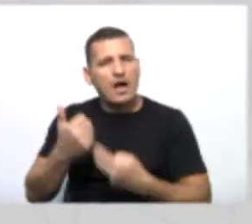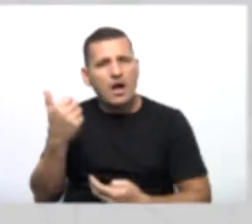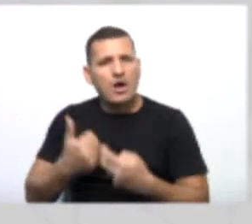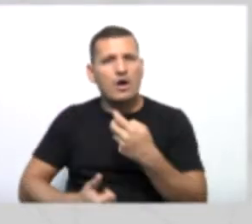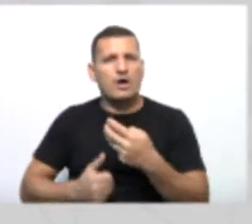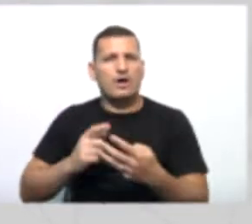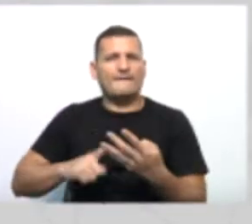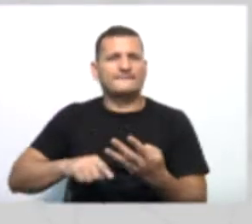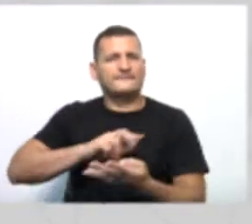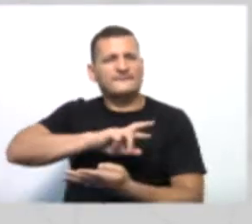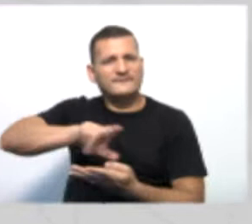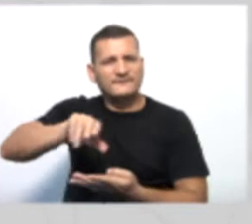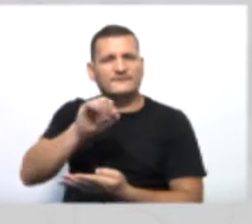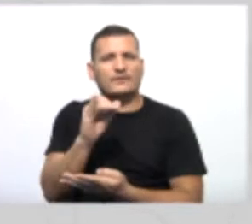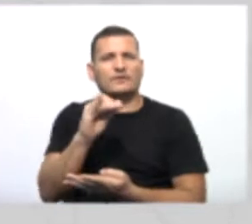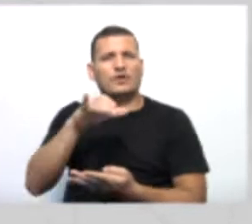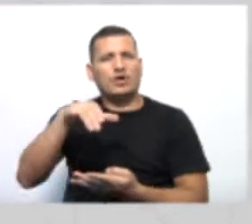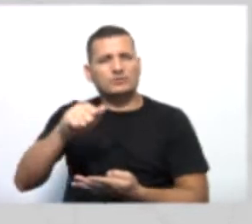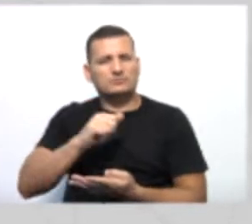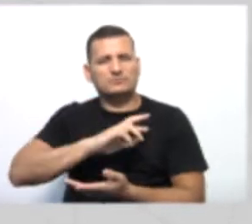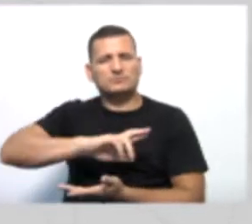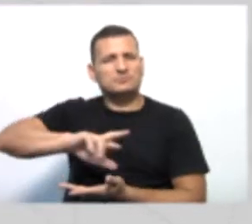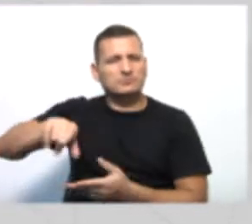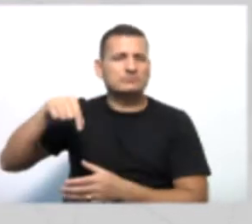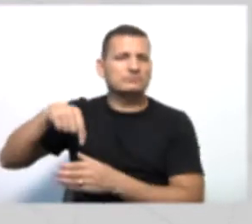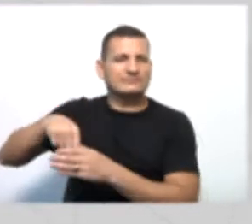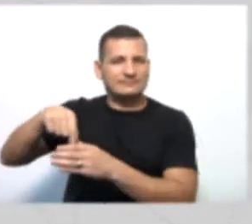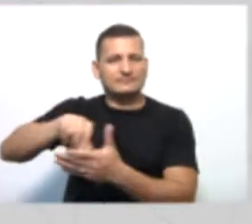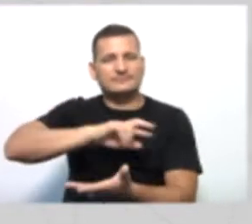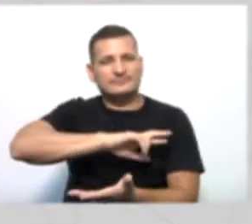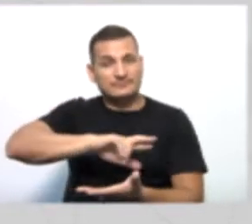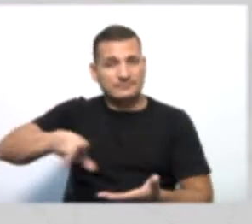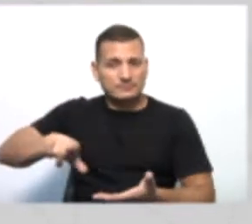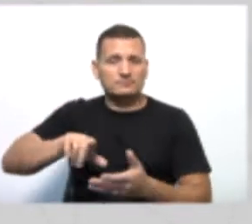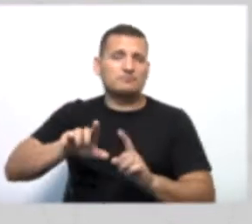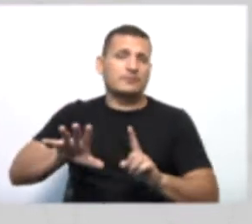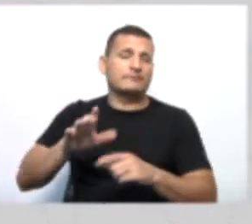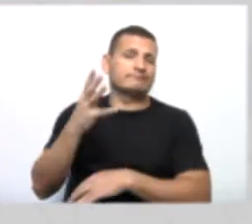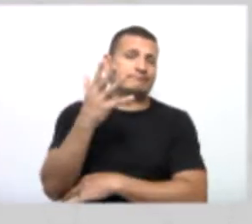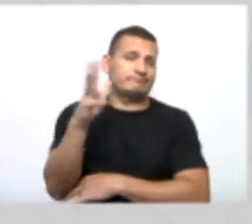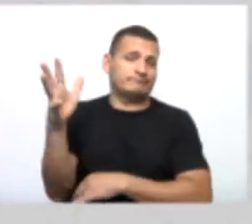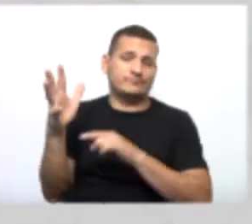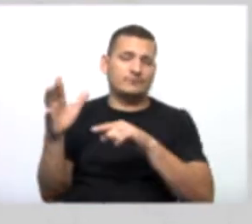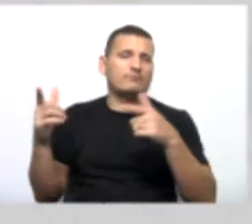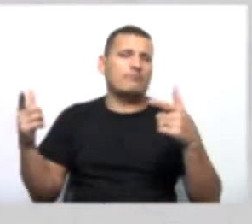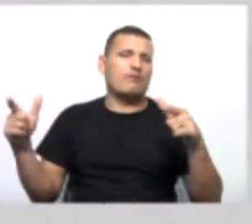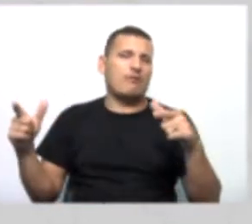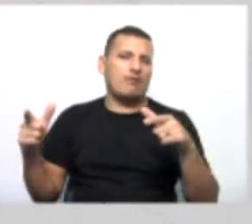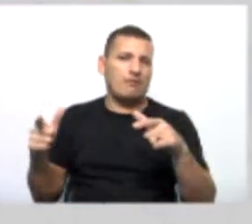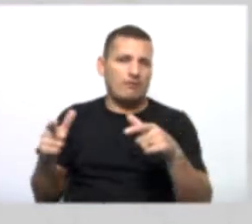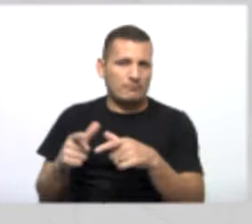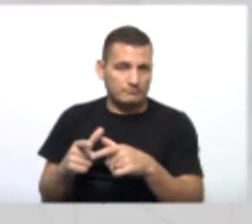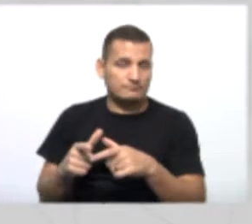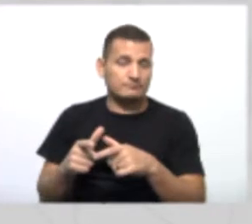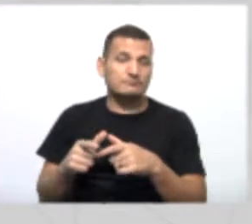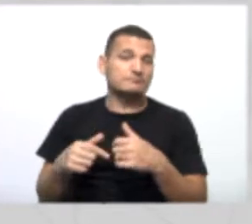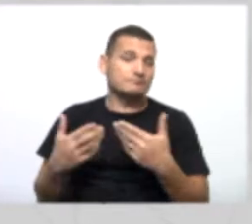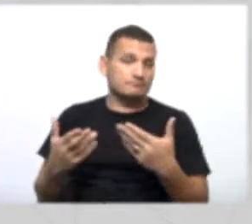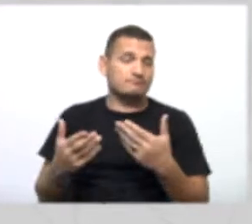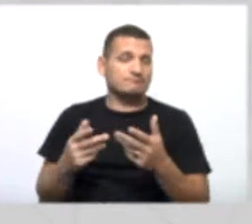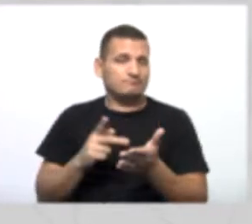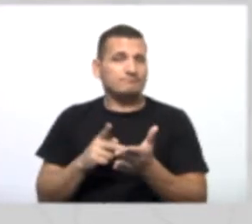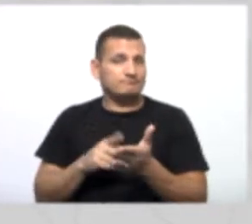tantas monoculturas, são tantos plantios disso, daquilo, e a floresta vai diminuindo. Pois é, realmente é um